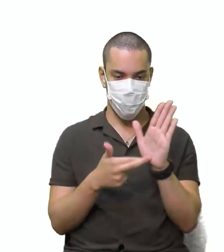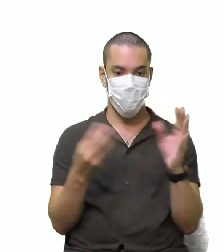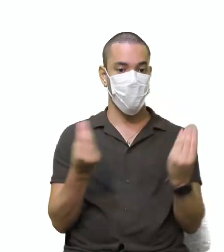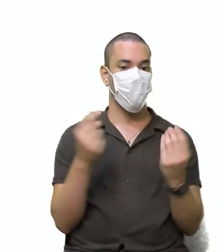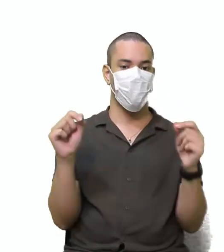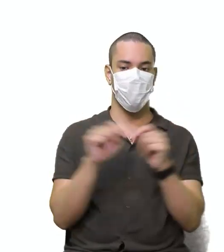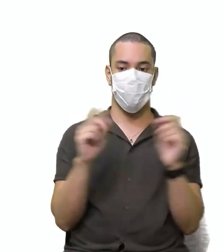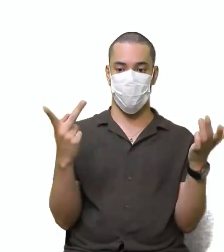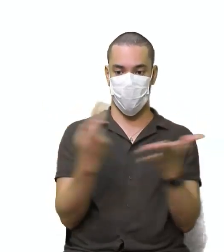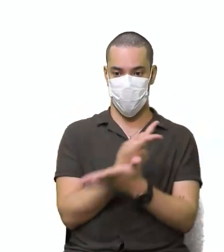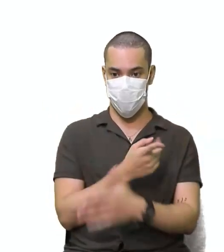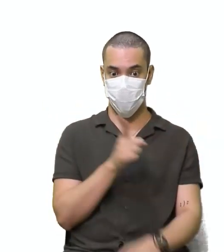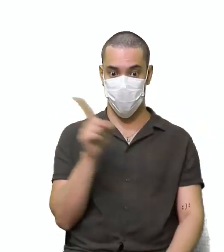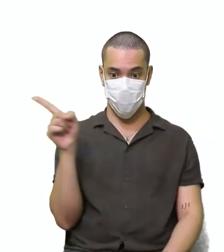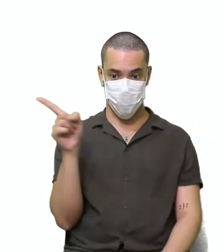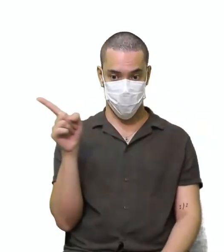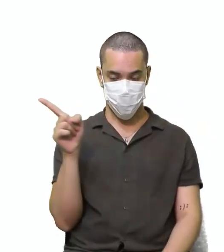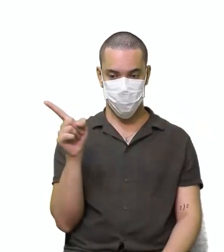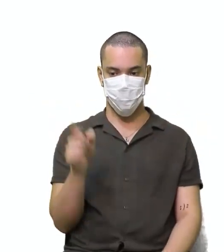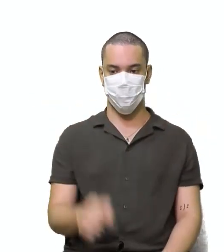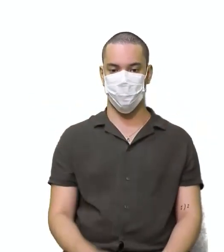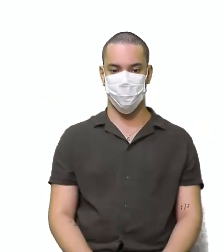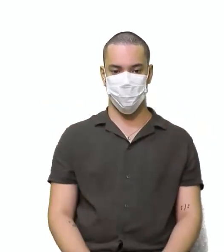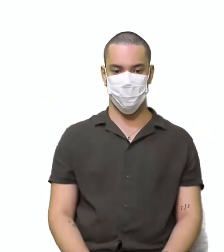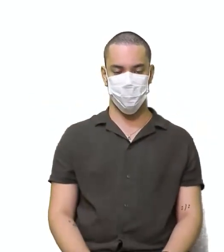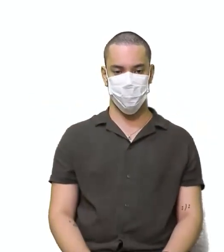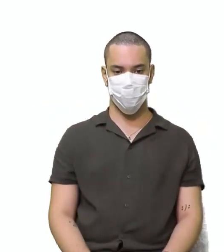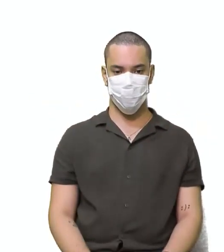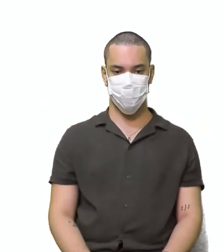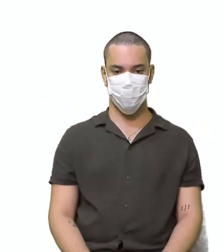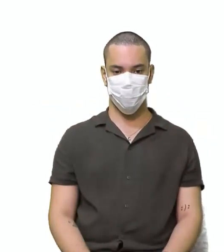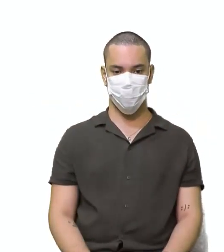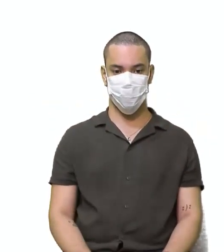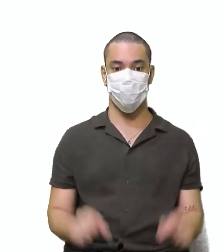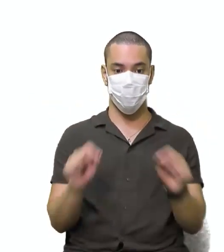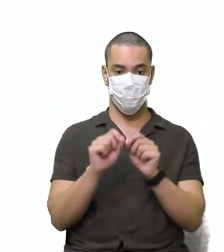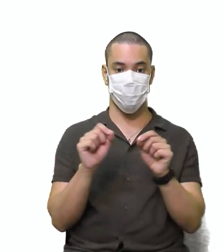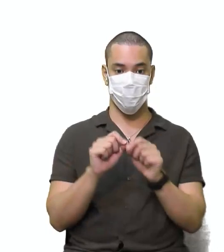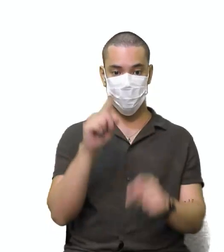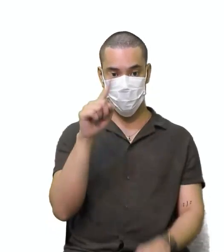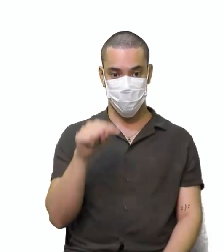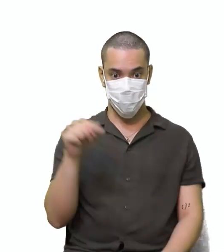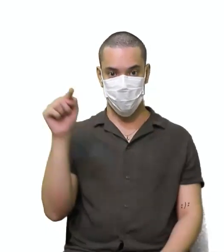XDzinho, tá? E, isso eu tô fazendo os cruzamentos do chuveirinho.